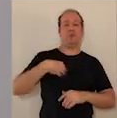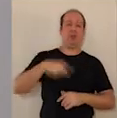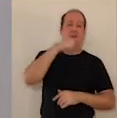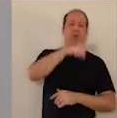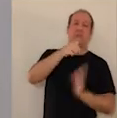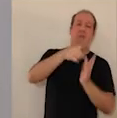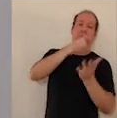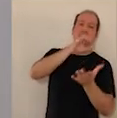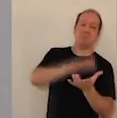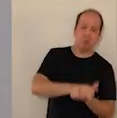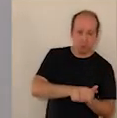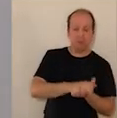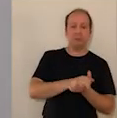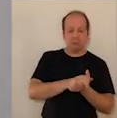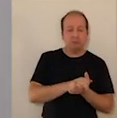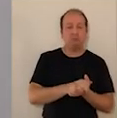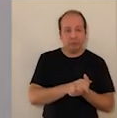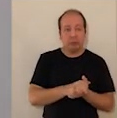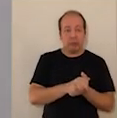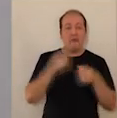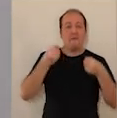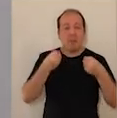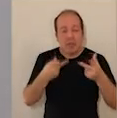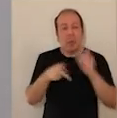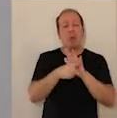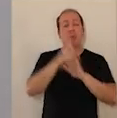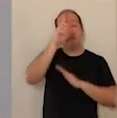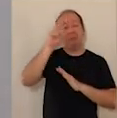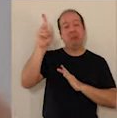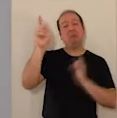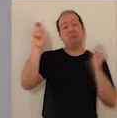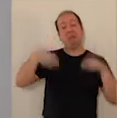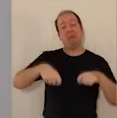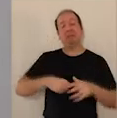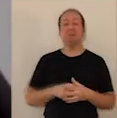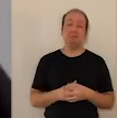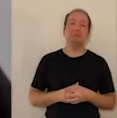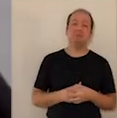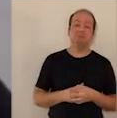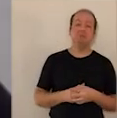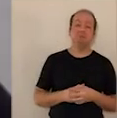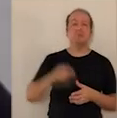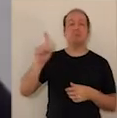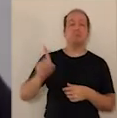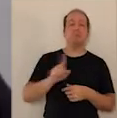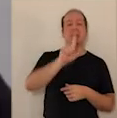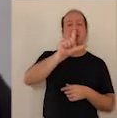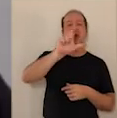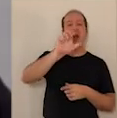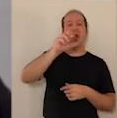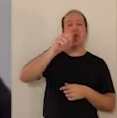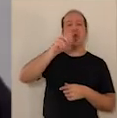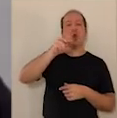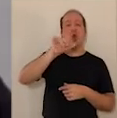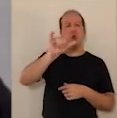esposa. Venderiam o próprio Deus se fosse possível. Entra Leone, um militar.